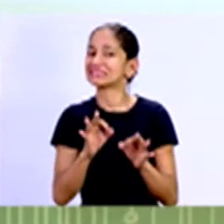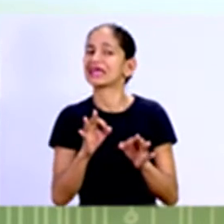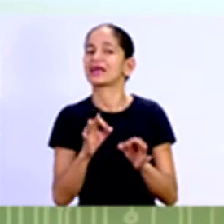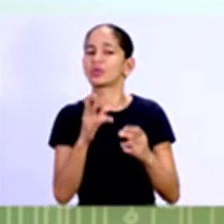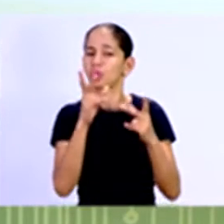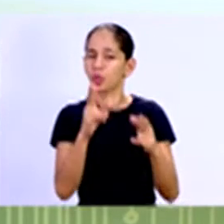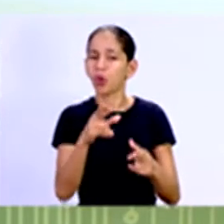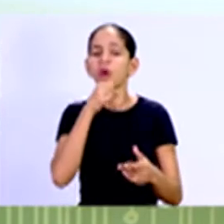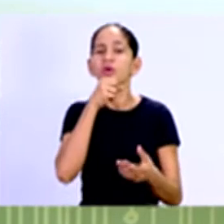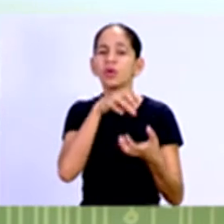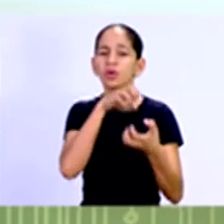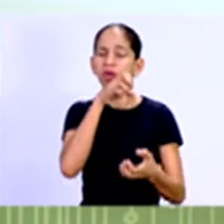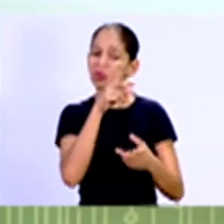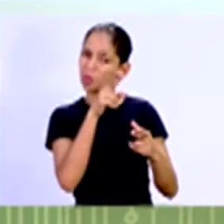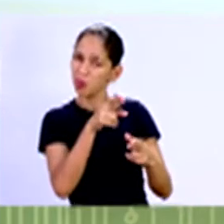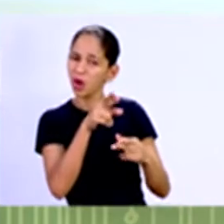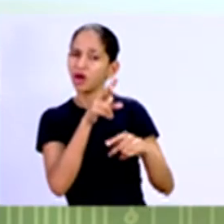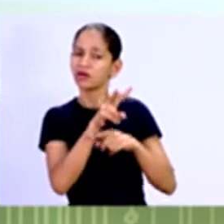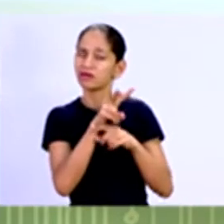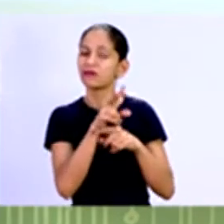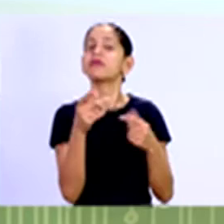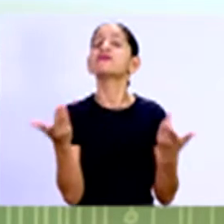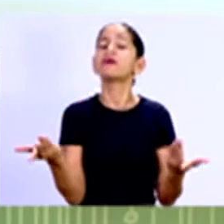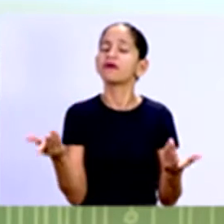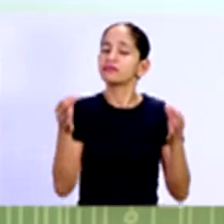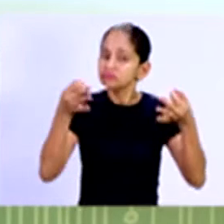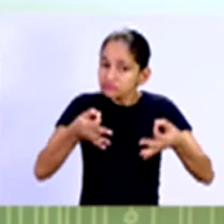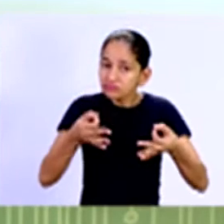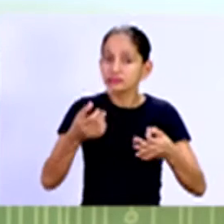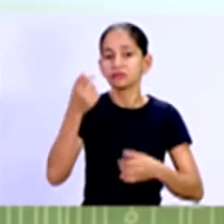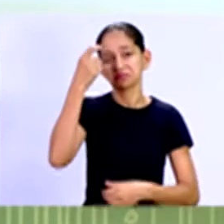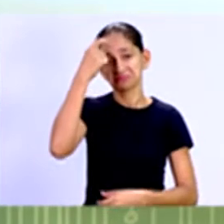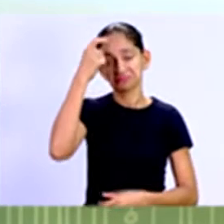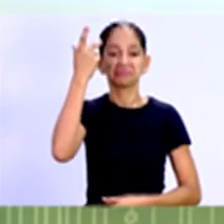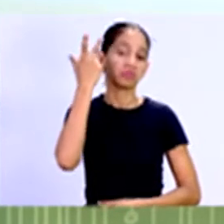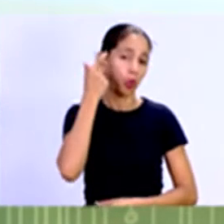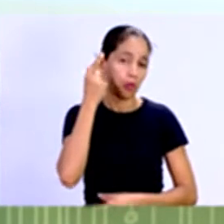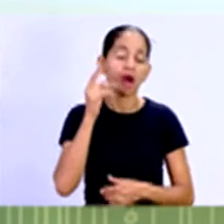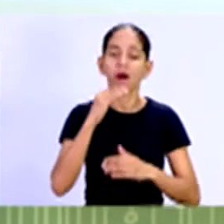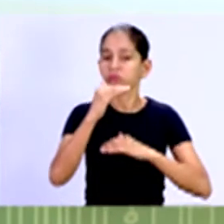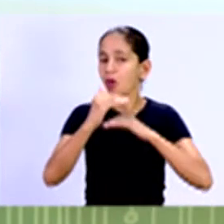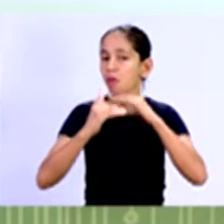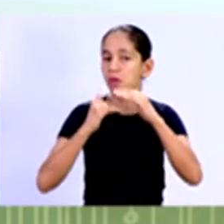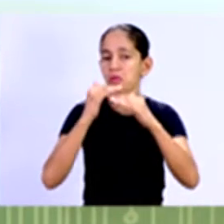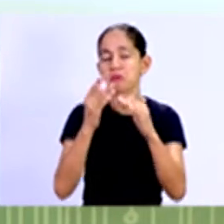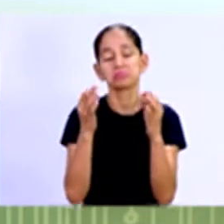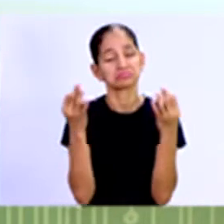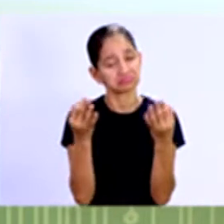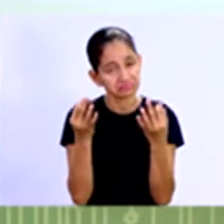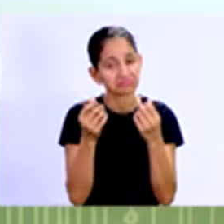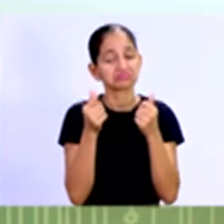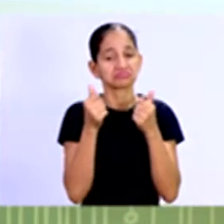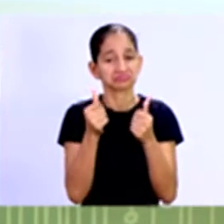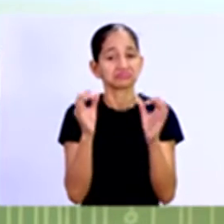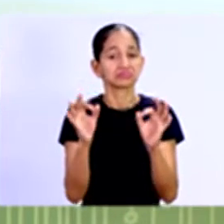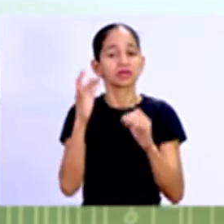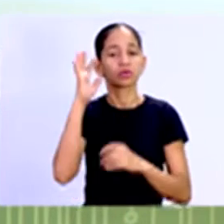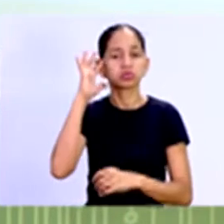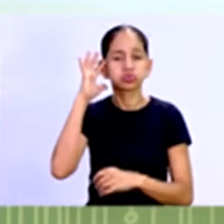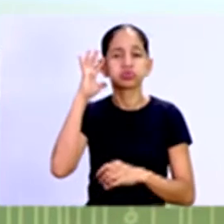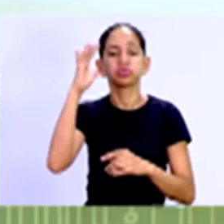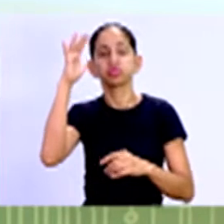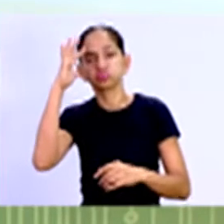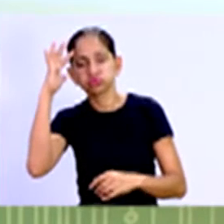nós estamos tratando? Na nossa moralidade até hoje foi, mas será que é isso mesmo, né? Então essa reflexão ela também vai